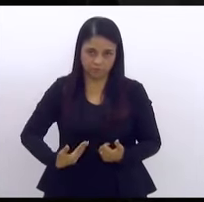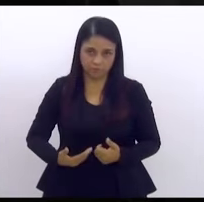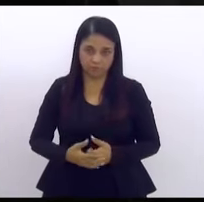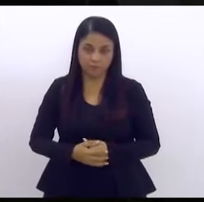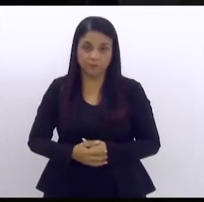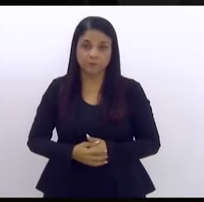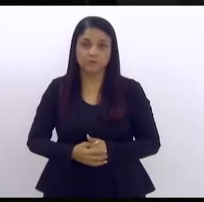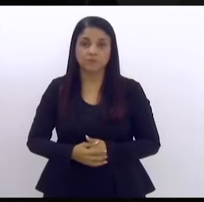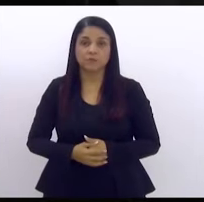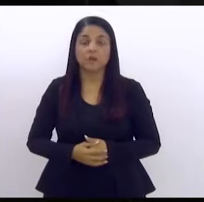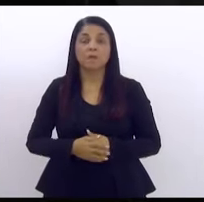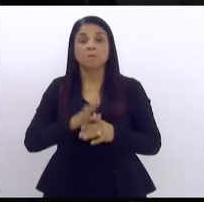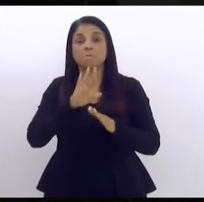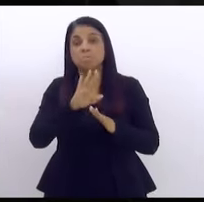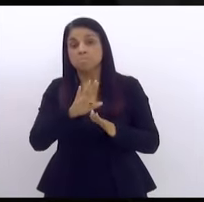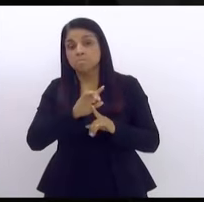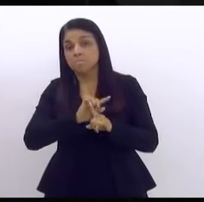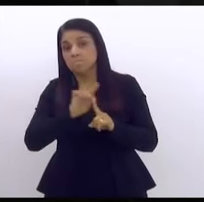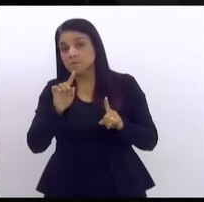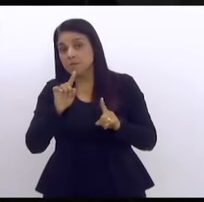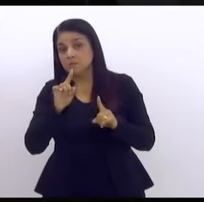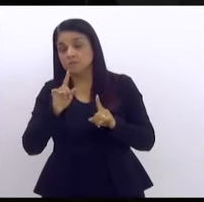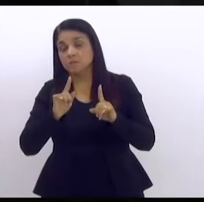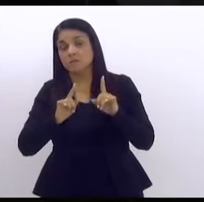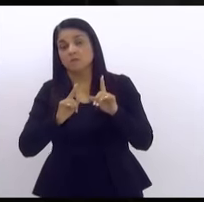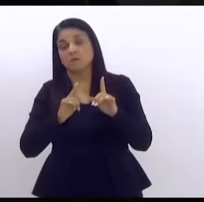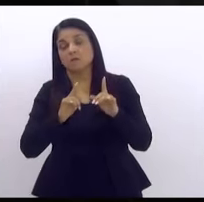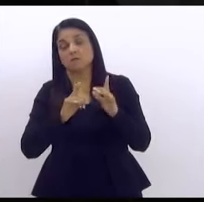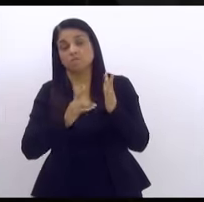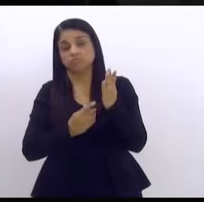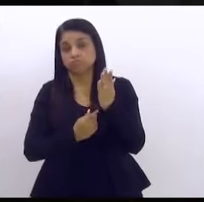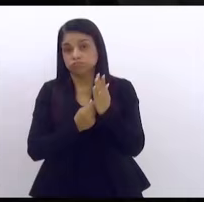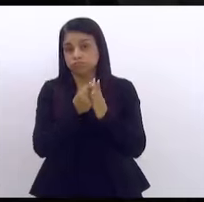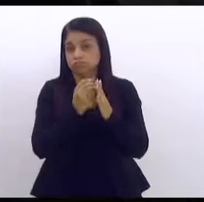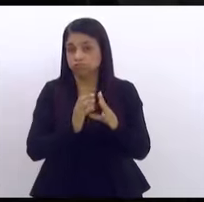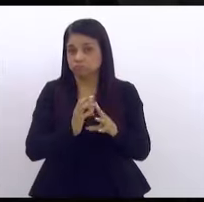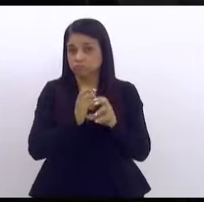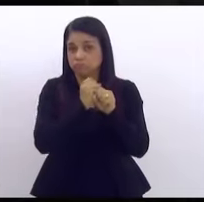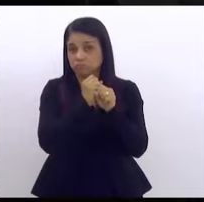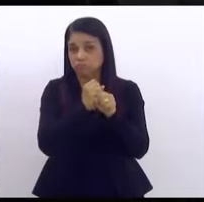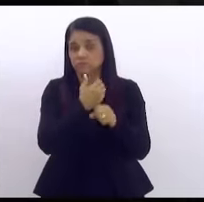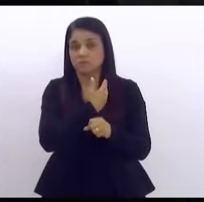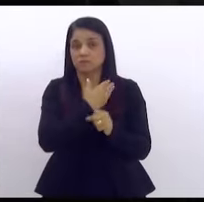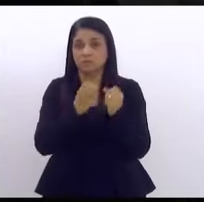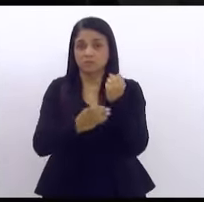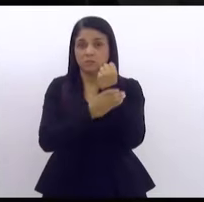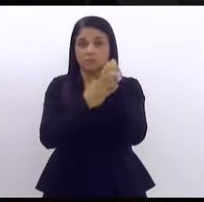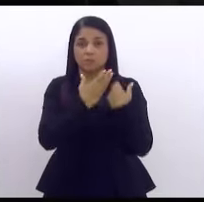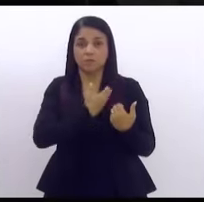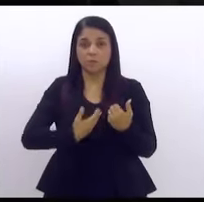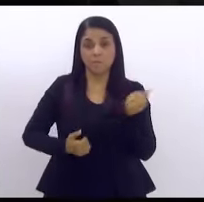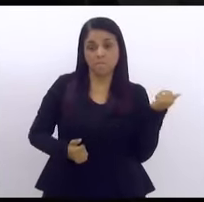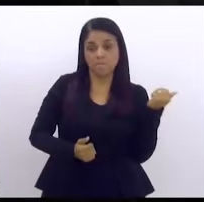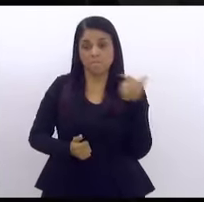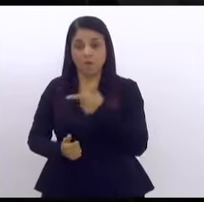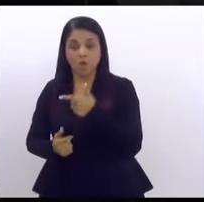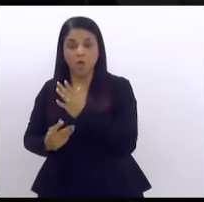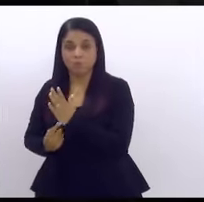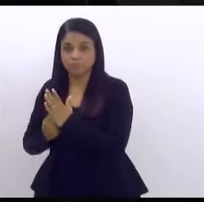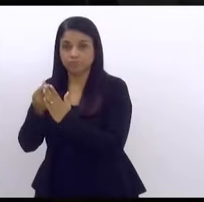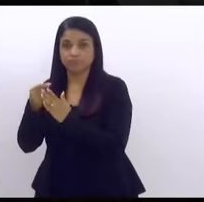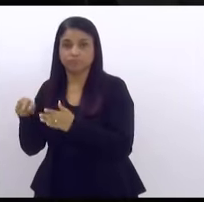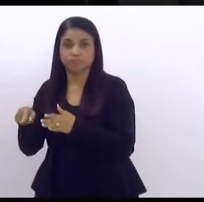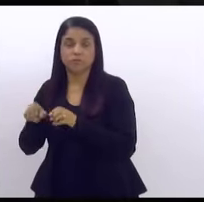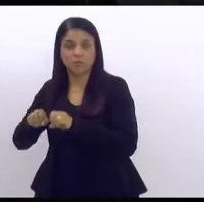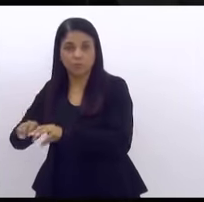a previsão orçamentária para a segurança pública seja maior do que a previsão orçamentária para a